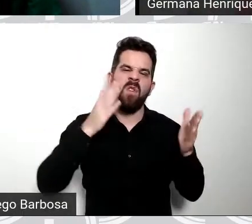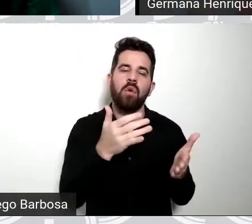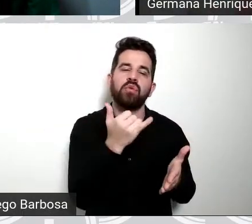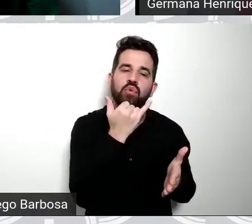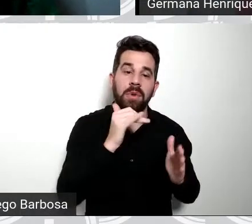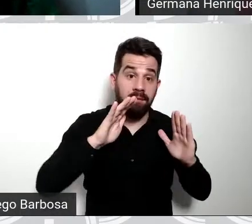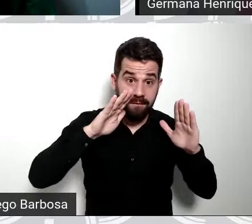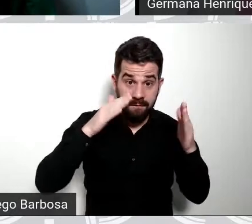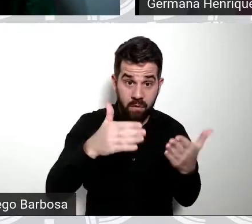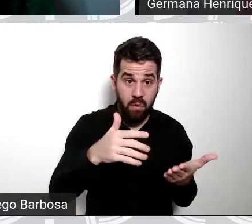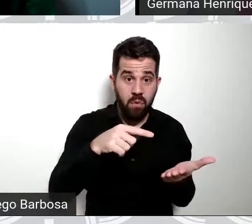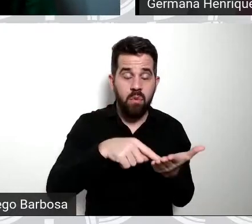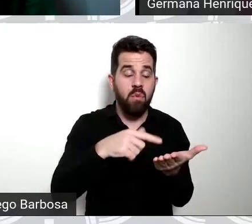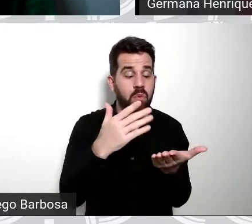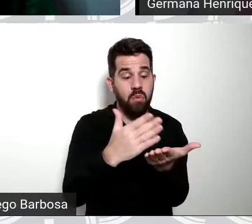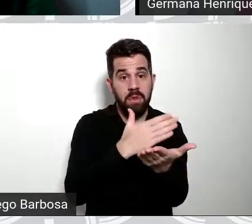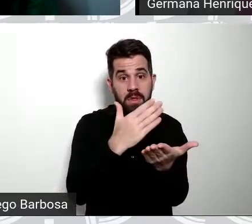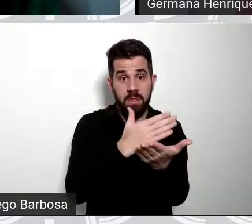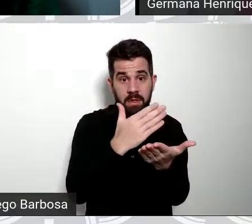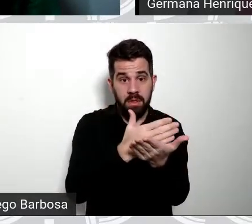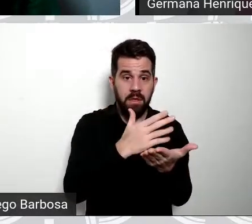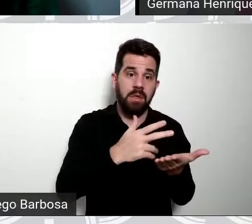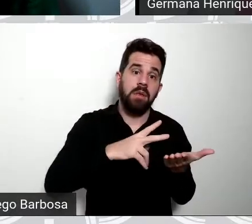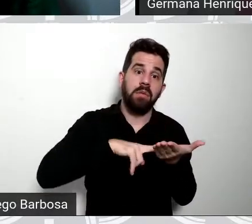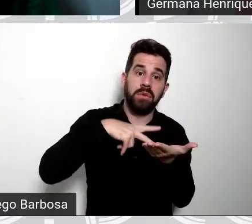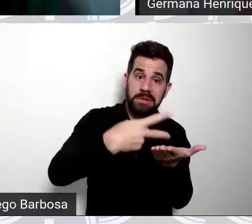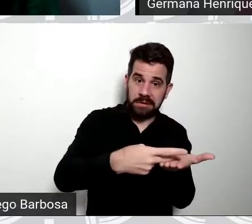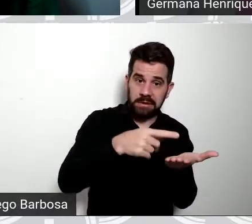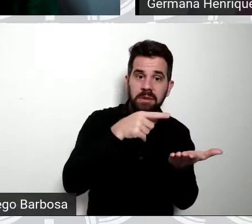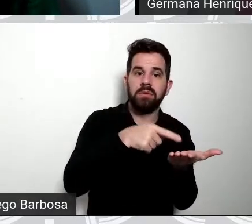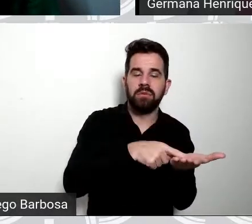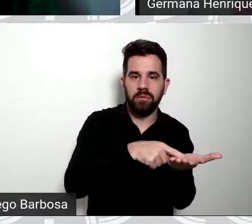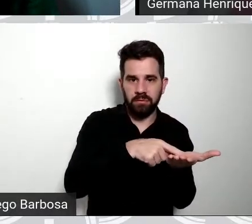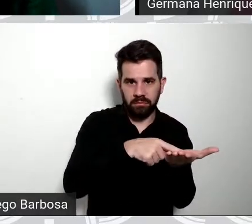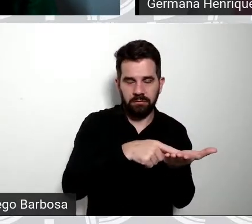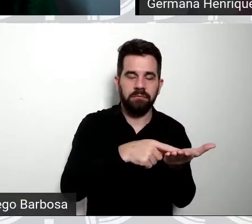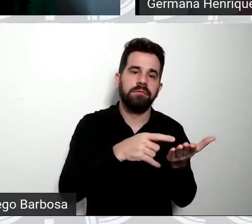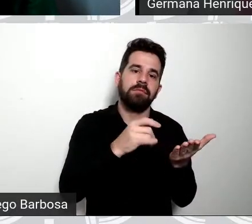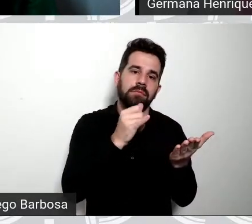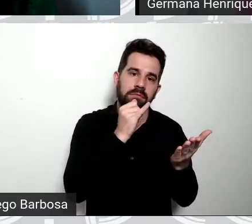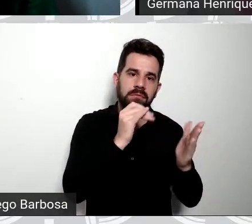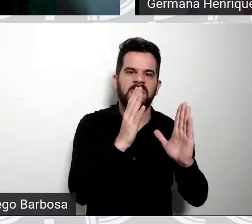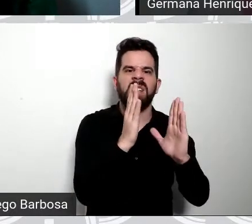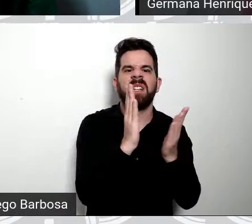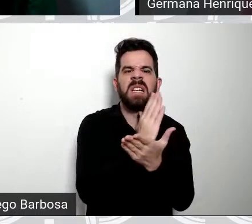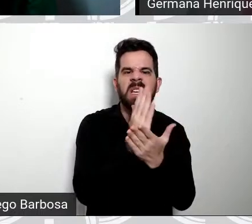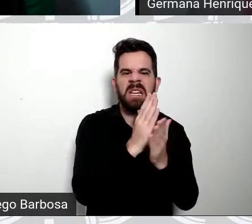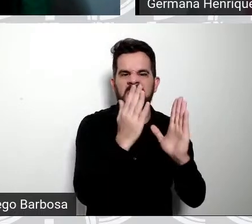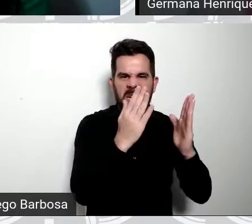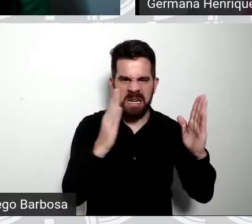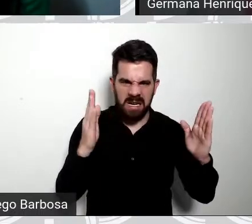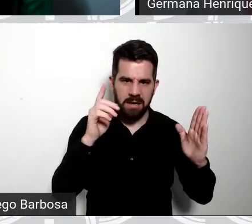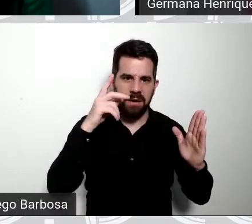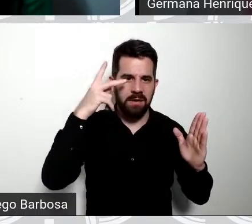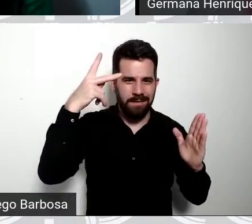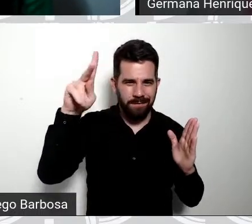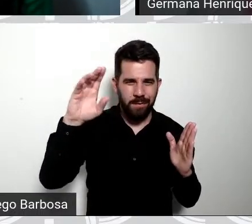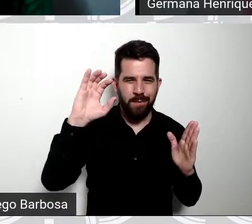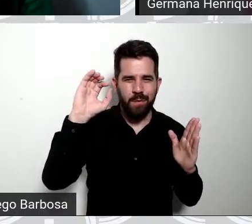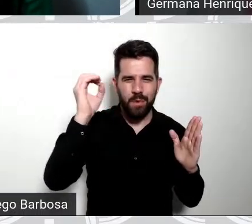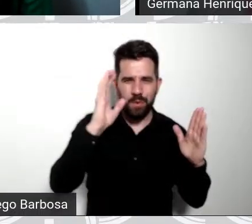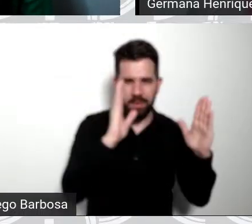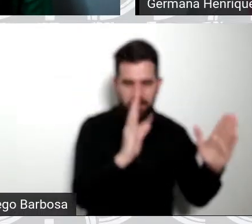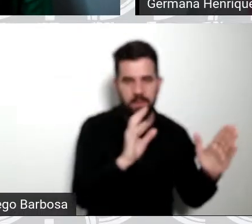obra traduzida e publicada nessas coleções da Editora do Globo do Porto Alegre, ou na coleção Fogos Cruzados da